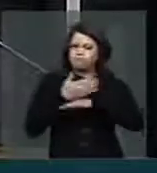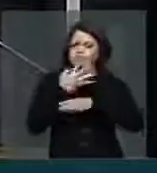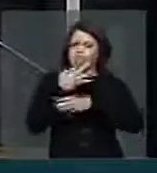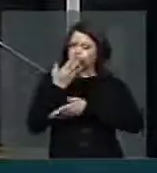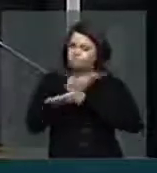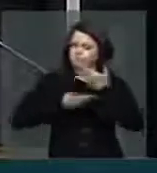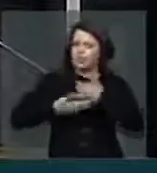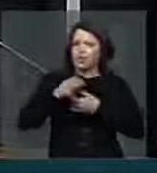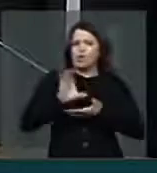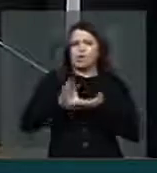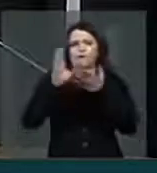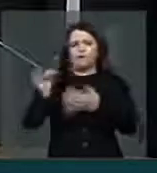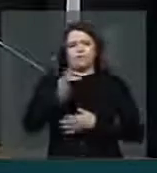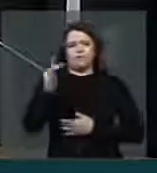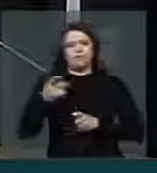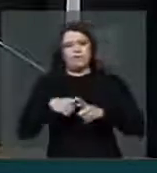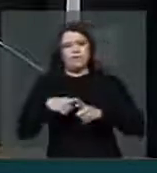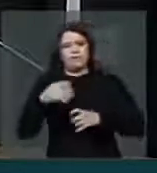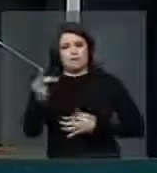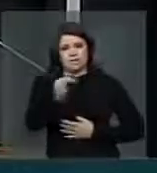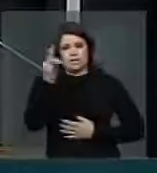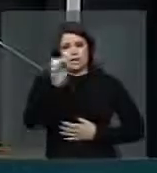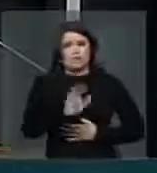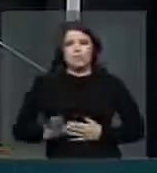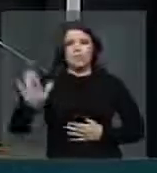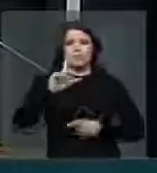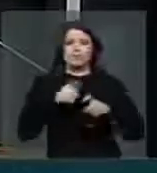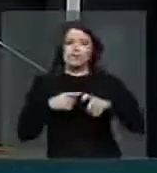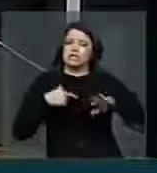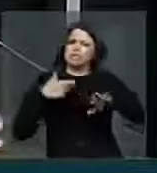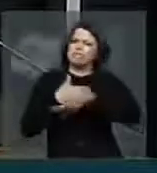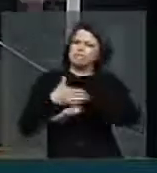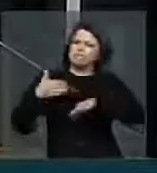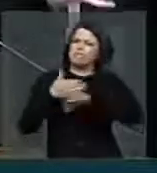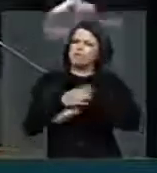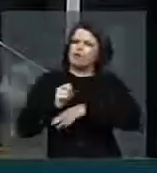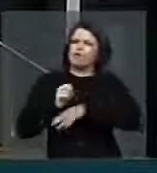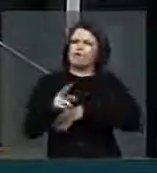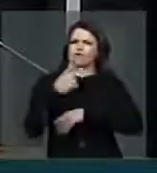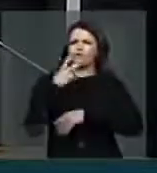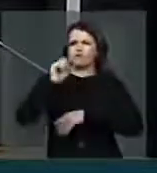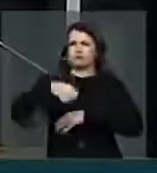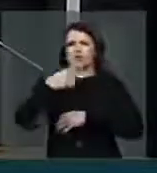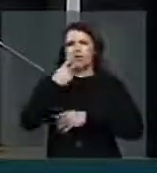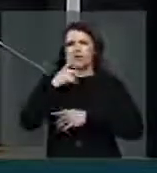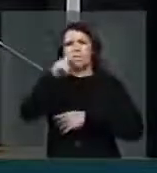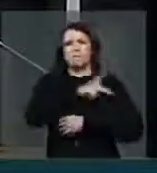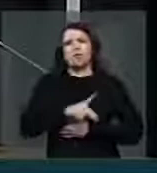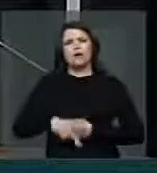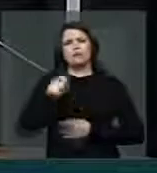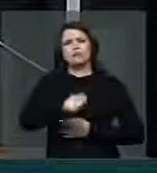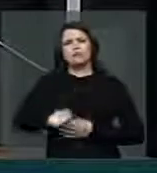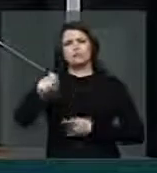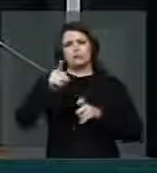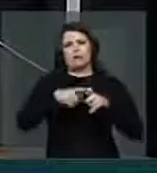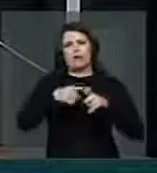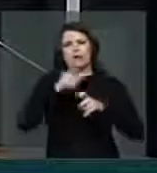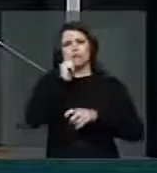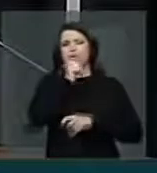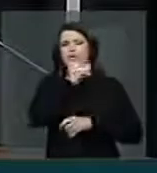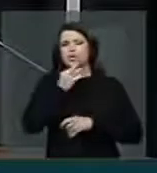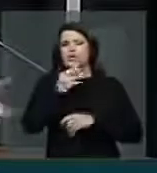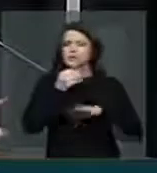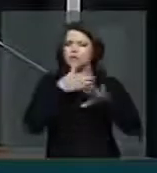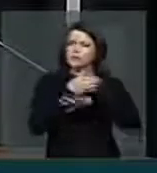ao Conselho Federal de Medicina, a Federação Nacional dos Médicos, sou participativo, fui presidente da Associação Médica do Amapá, participei das ações